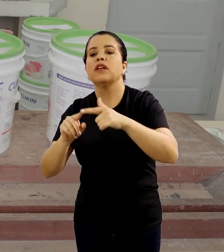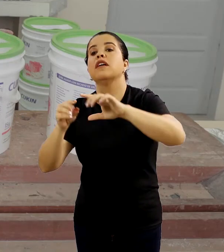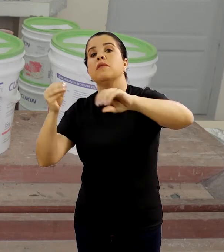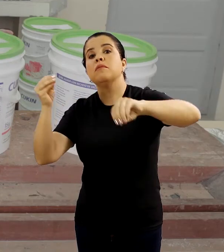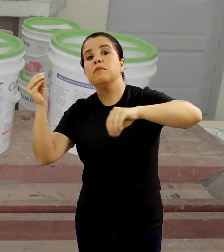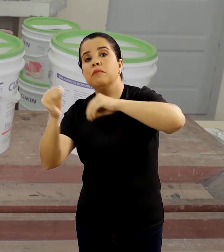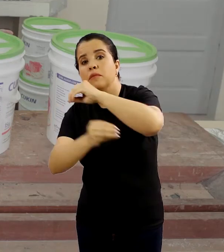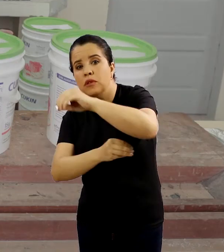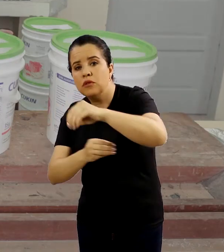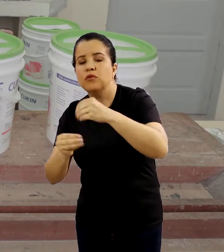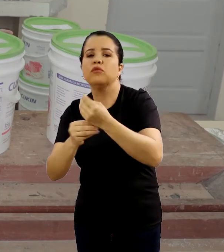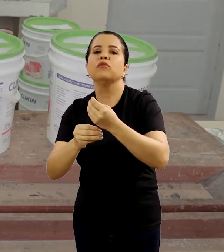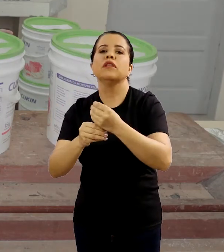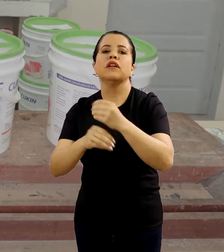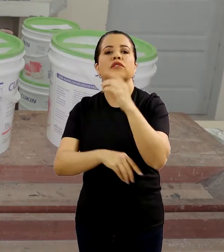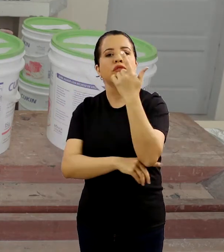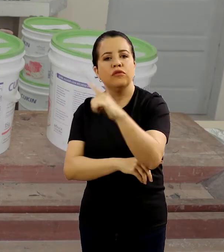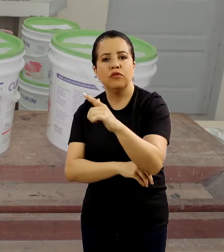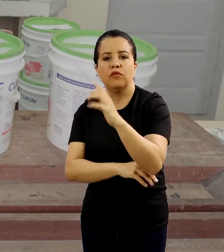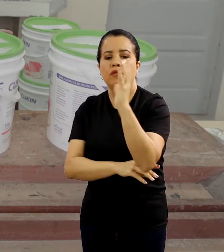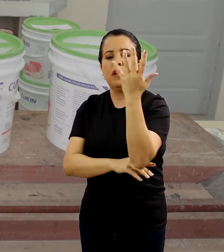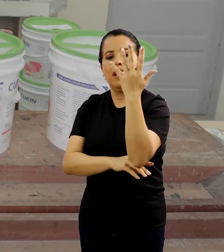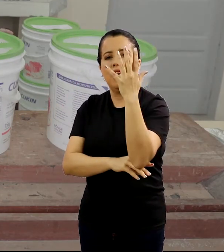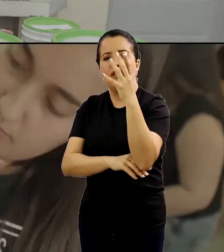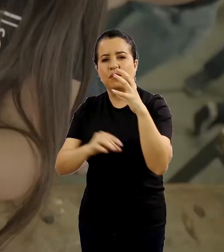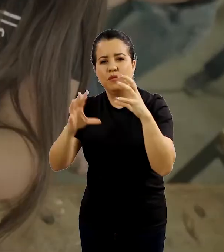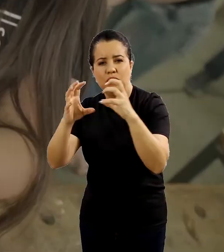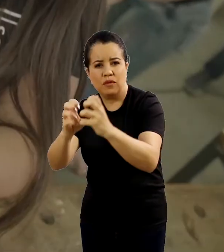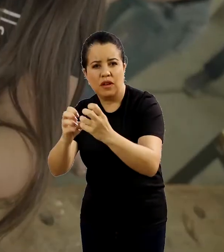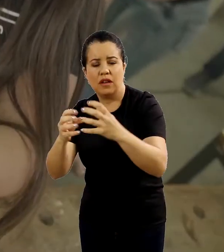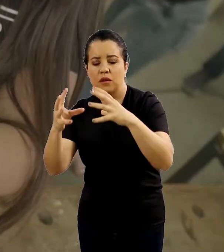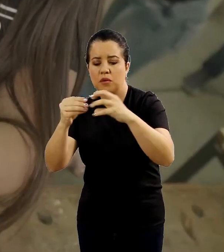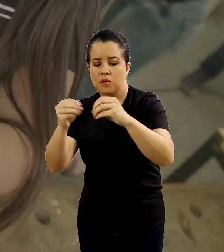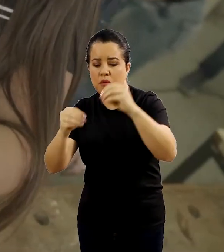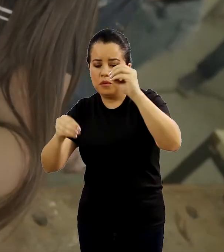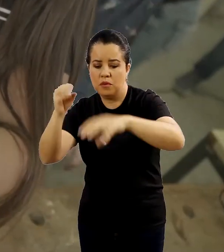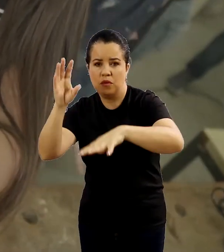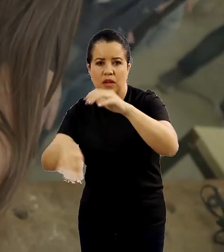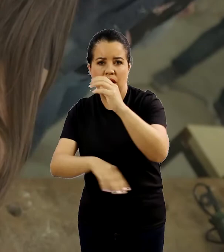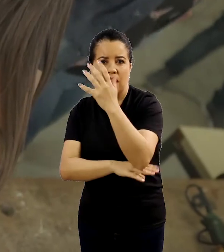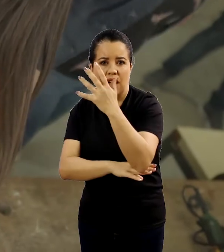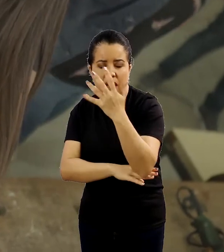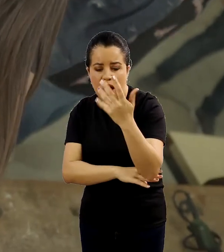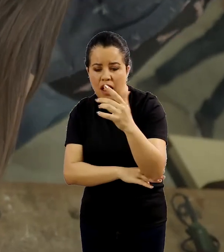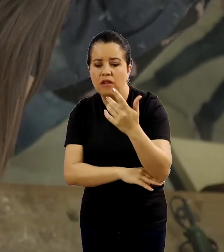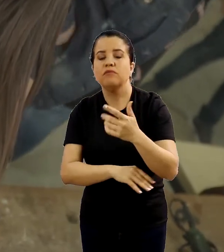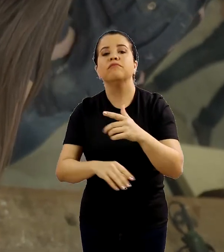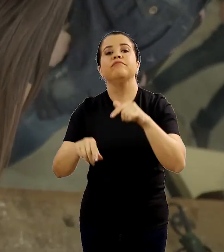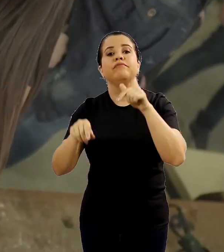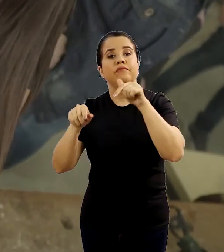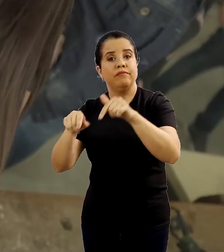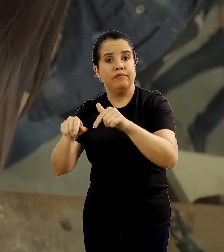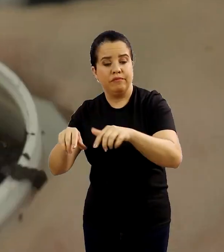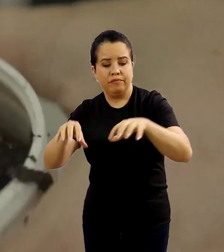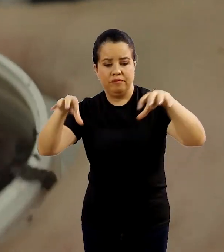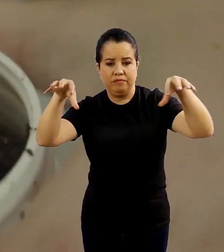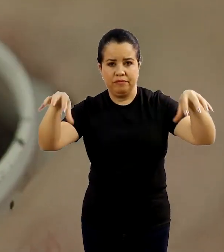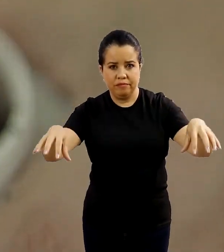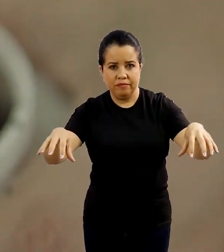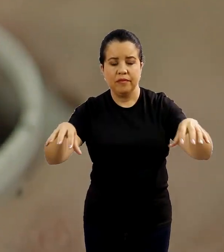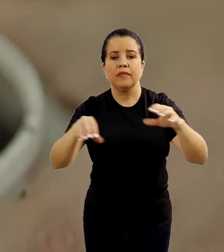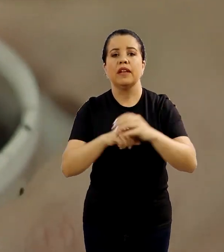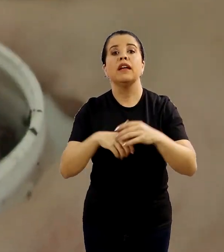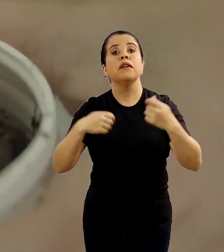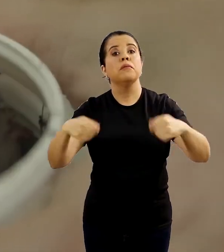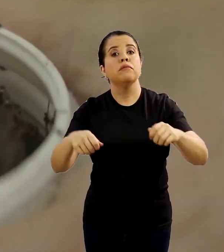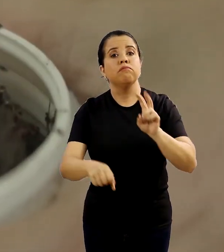e nem muito sol, para que o ambiente fique saudável para as minhocas. Para você saber se seu sistema de minhocário está sendo eficaz, você